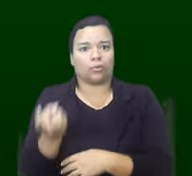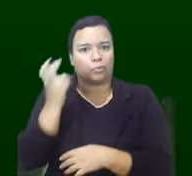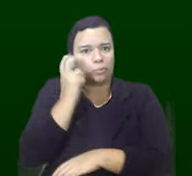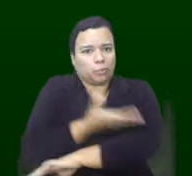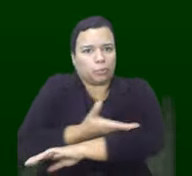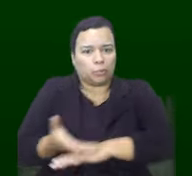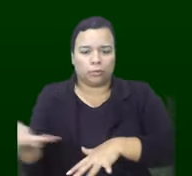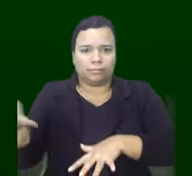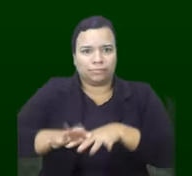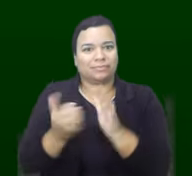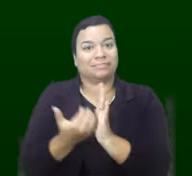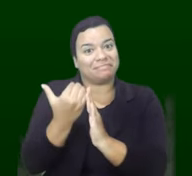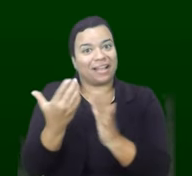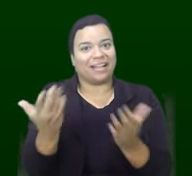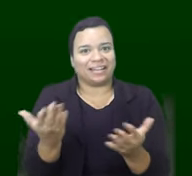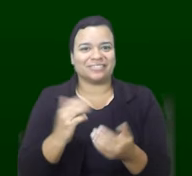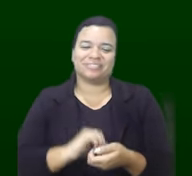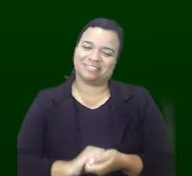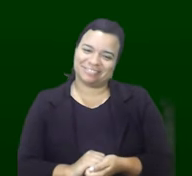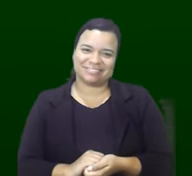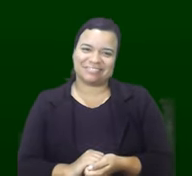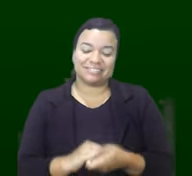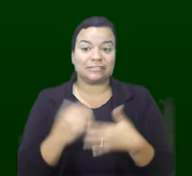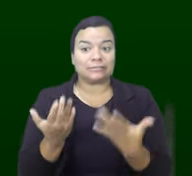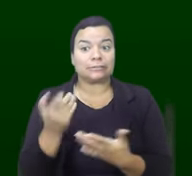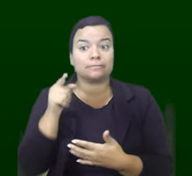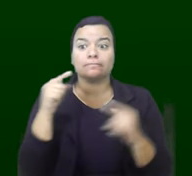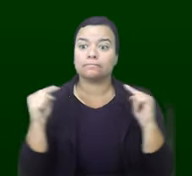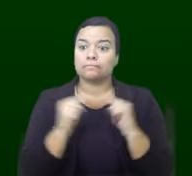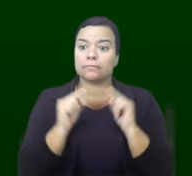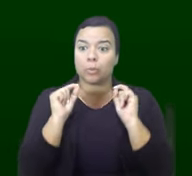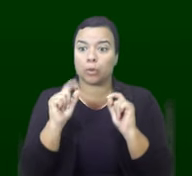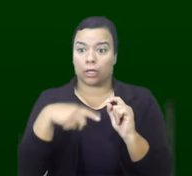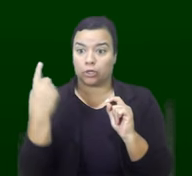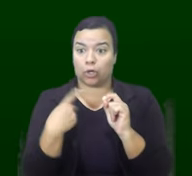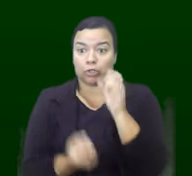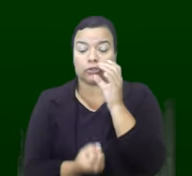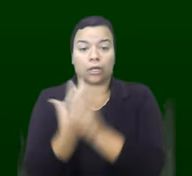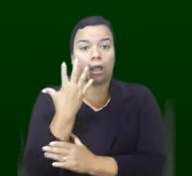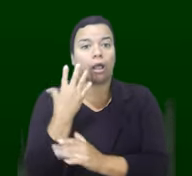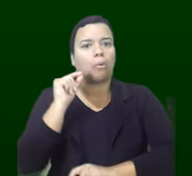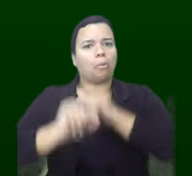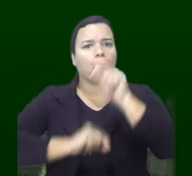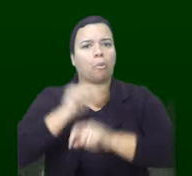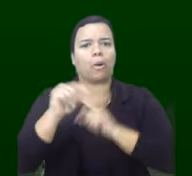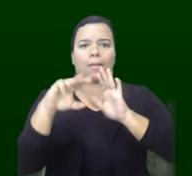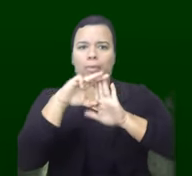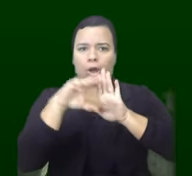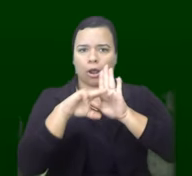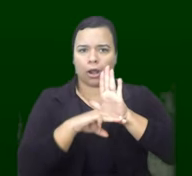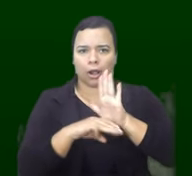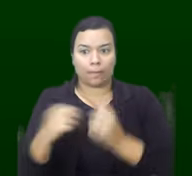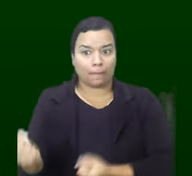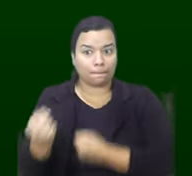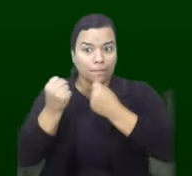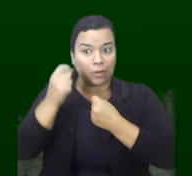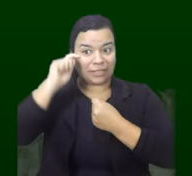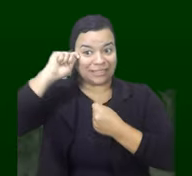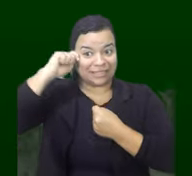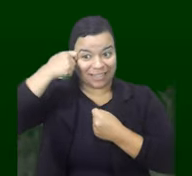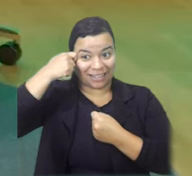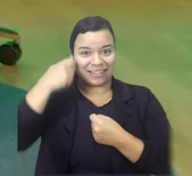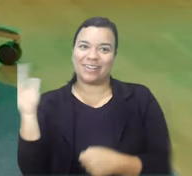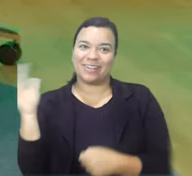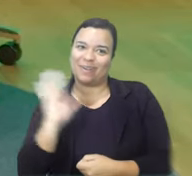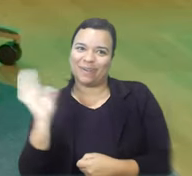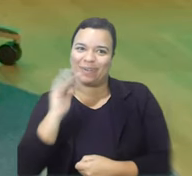mais inclusiva e Através disso a gente construiu o programa potência Negra Olá eu